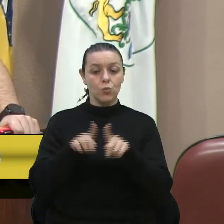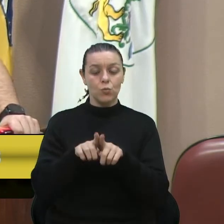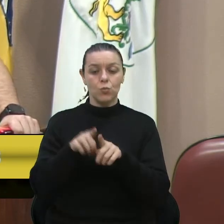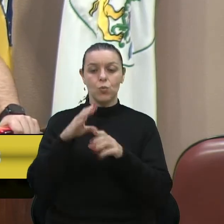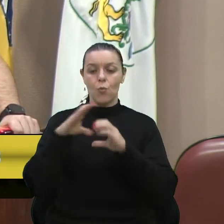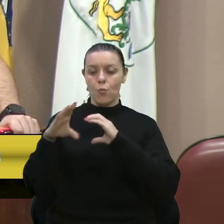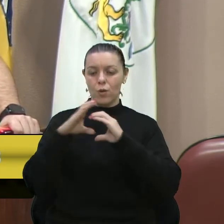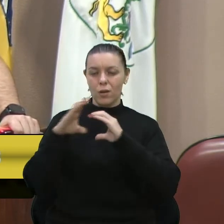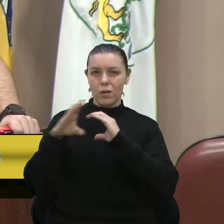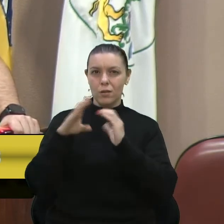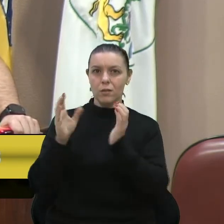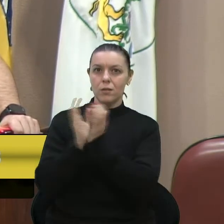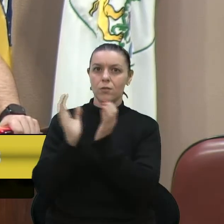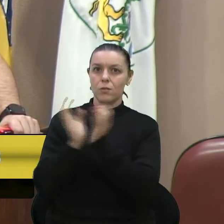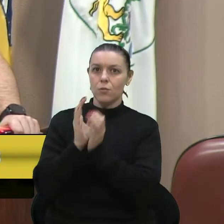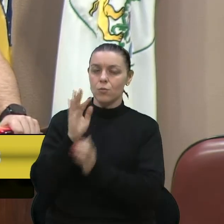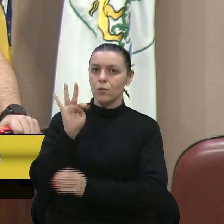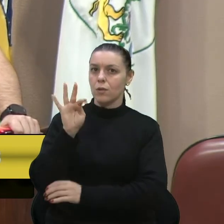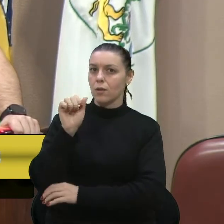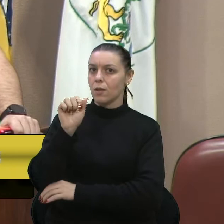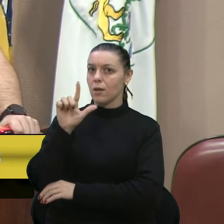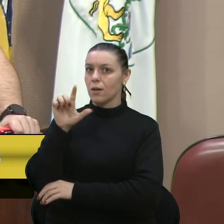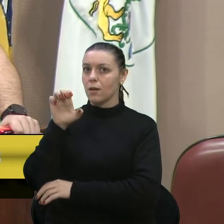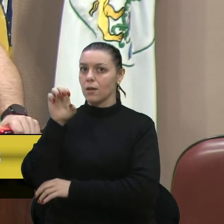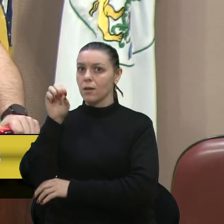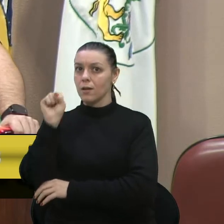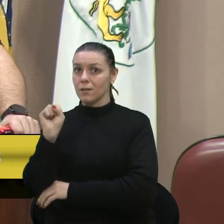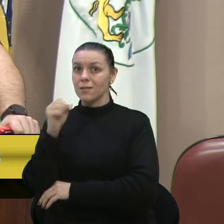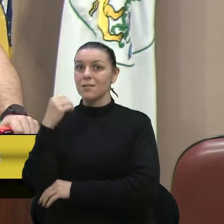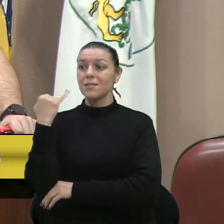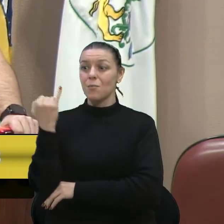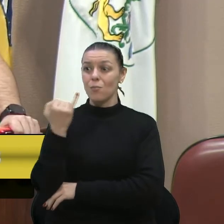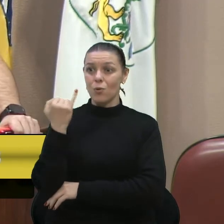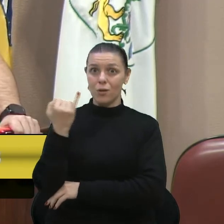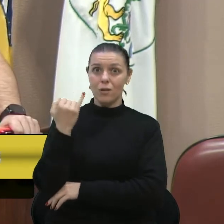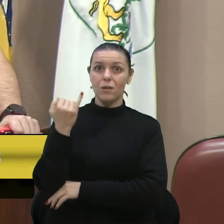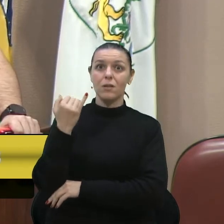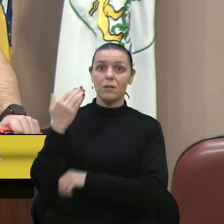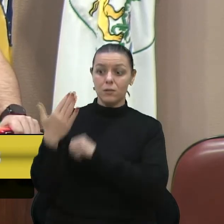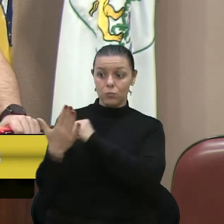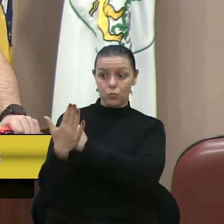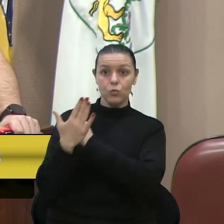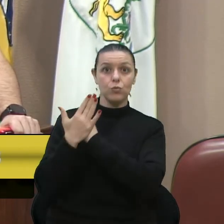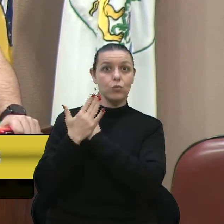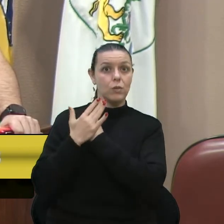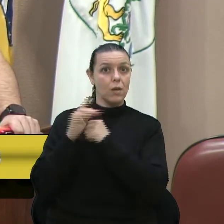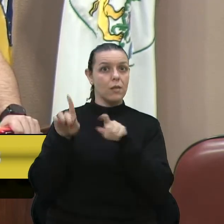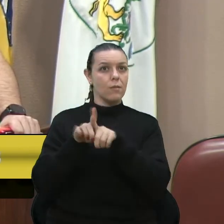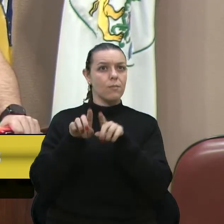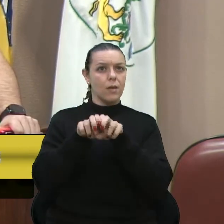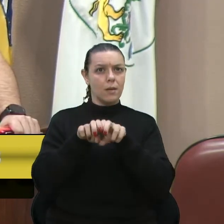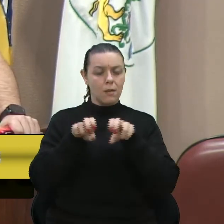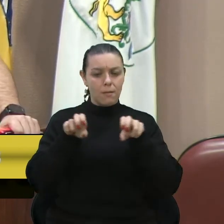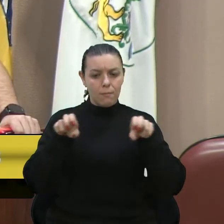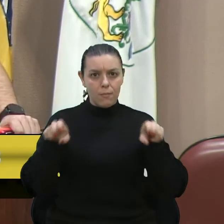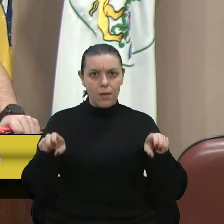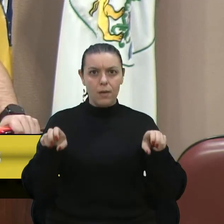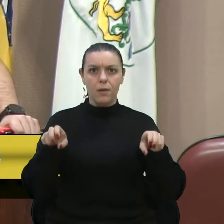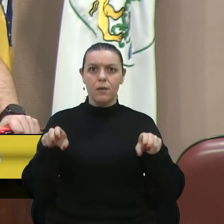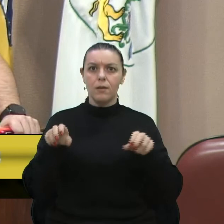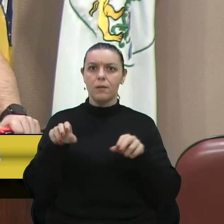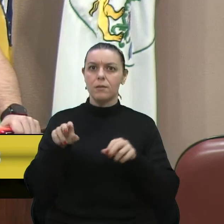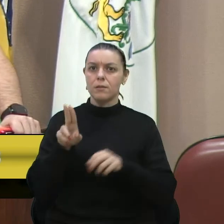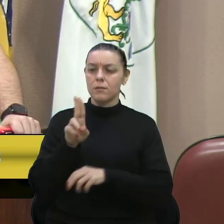comunicação hoje aqui com o Thales, né, a importância de nos auxiliarem também, a mesa de denominar